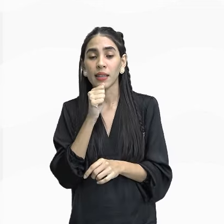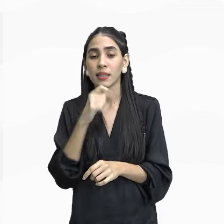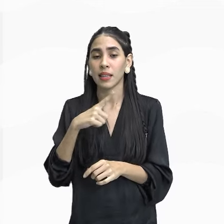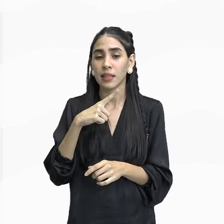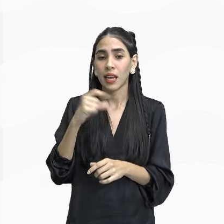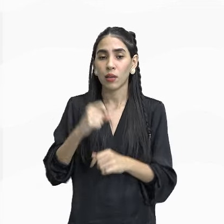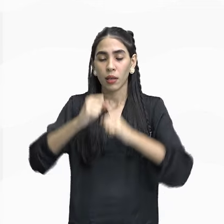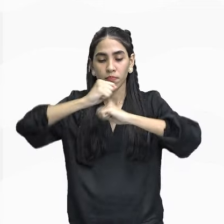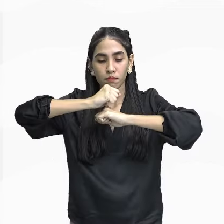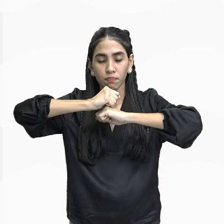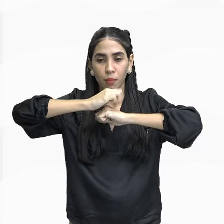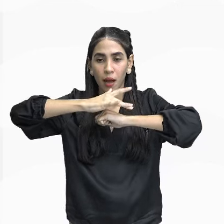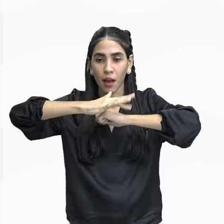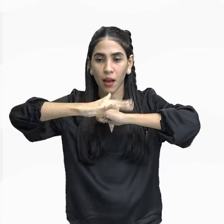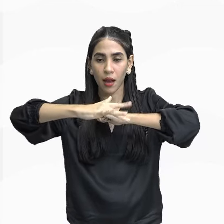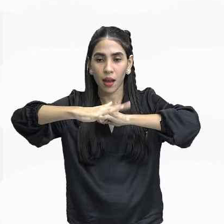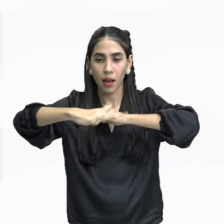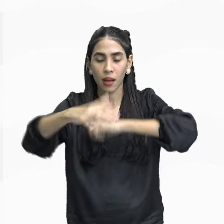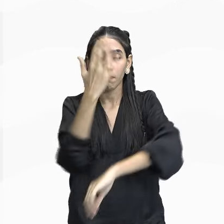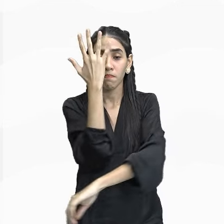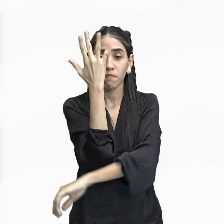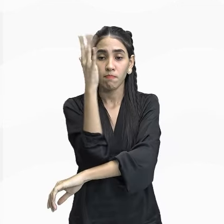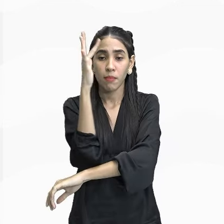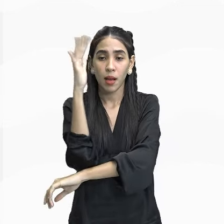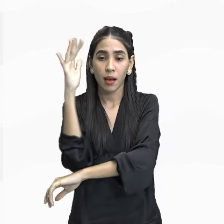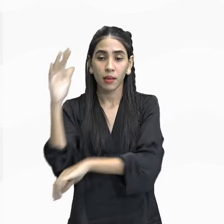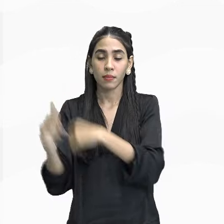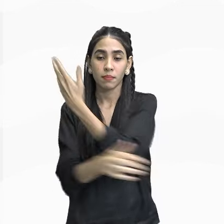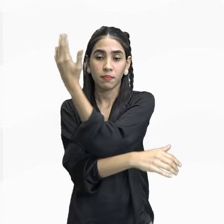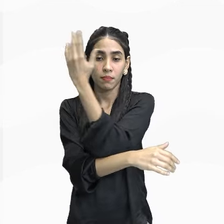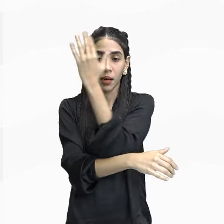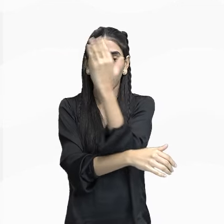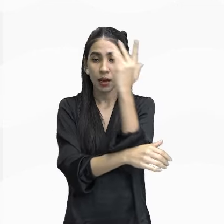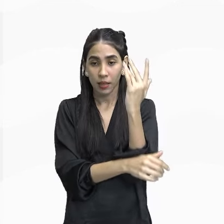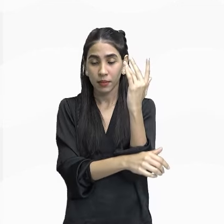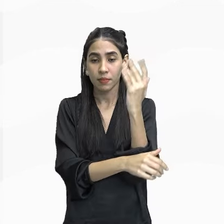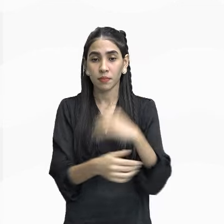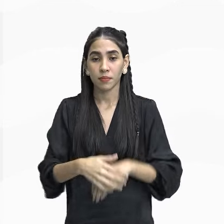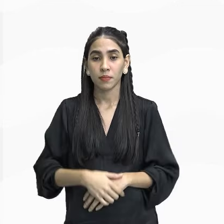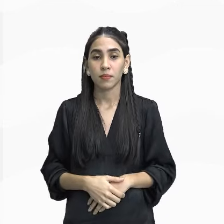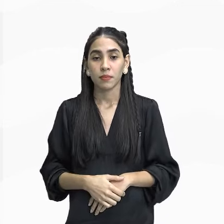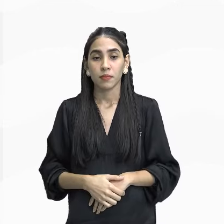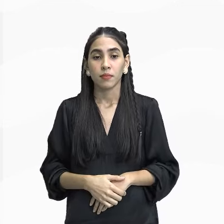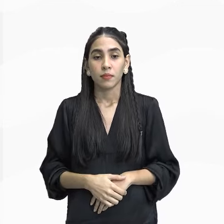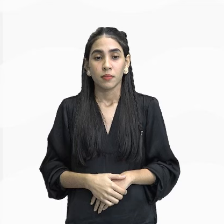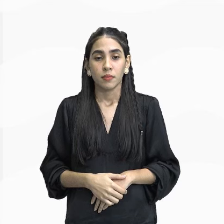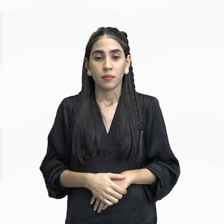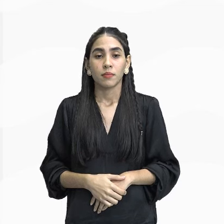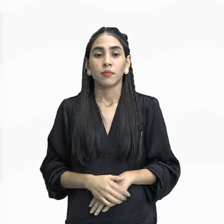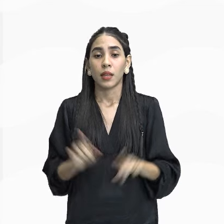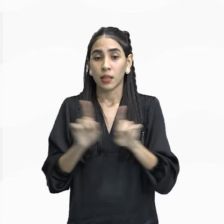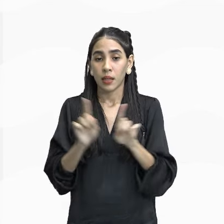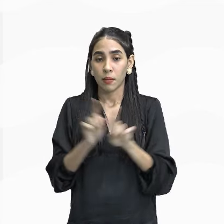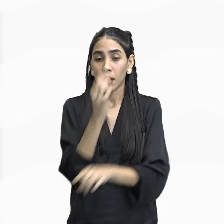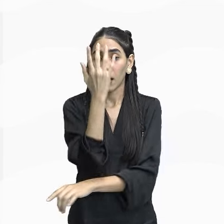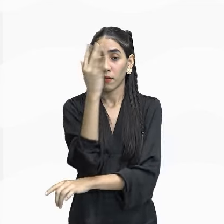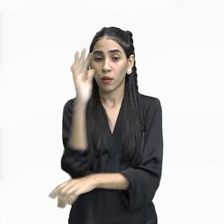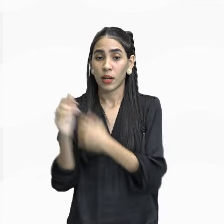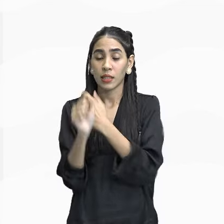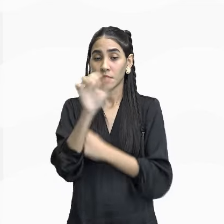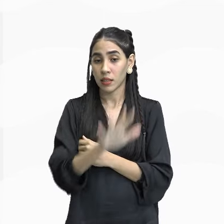uma cobertura florestal predominantemente nativa. E também as florestas